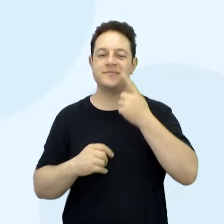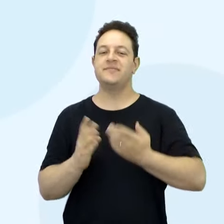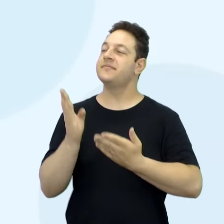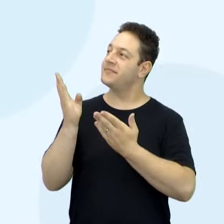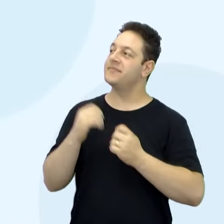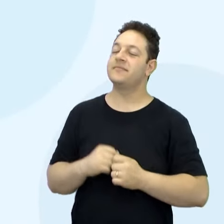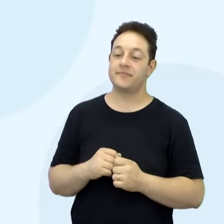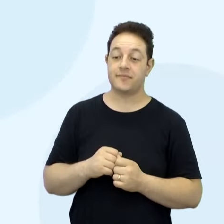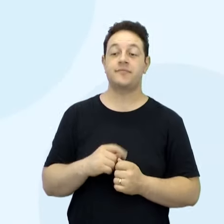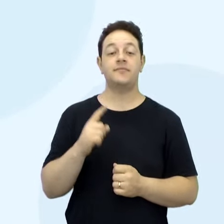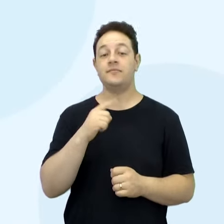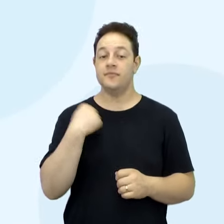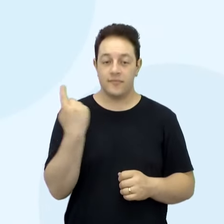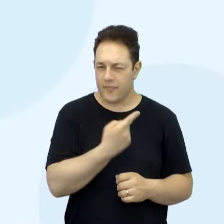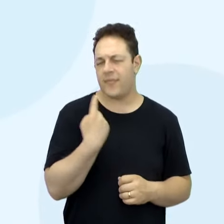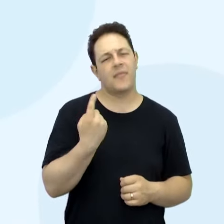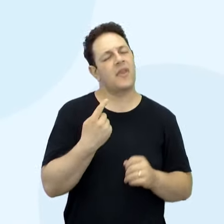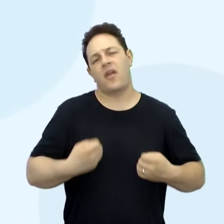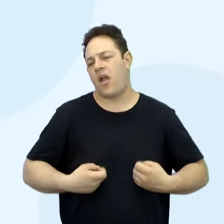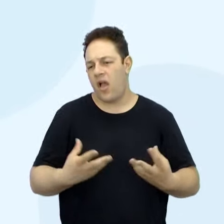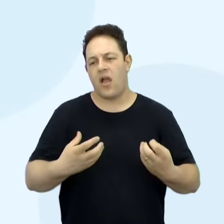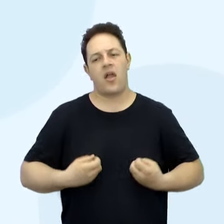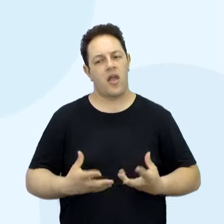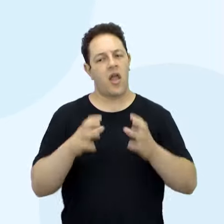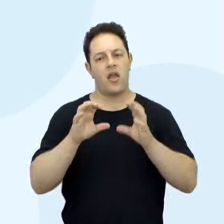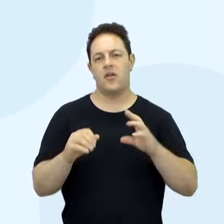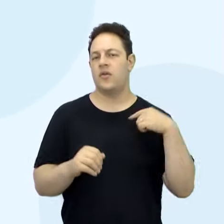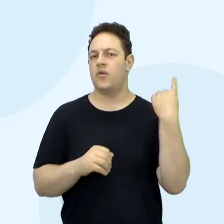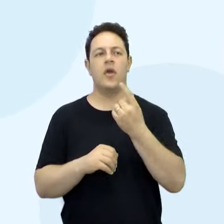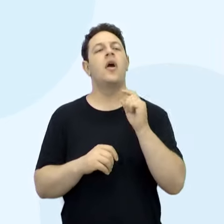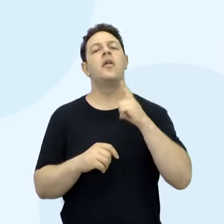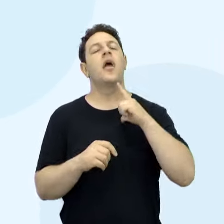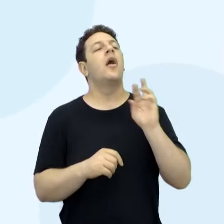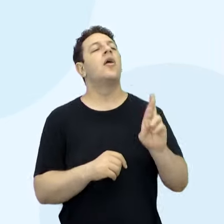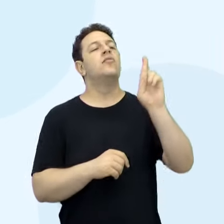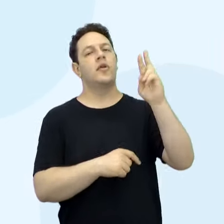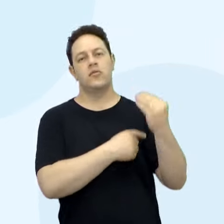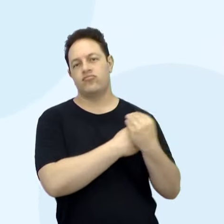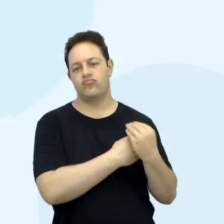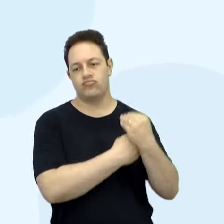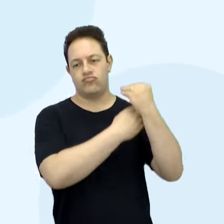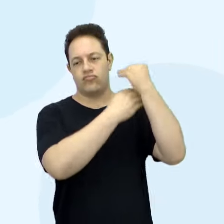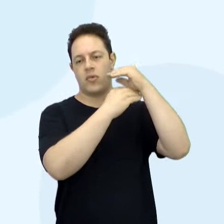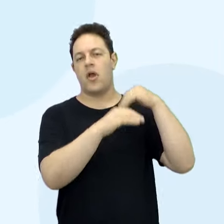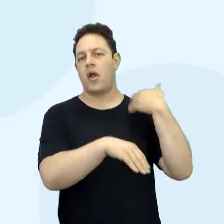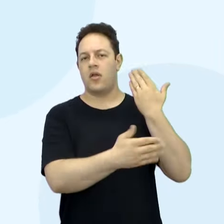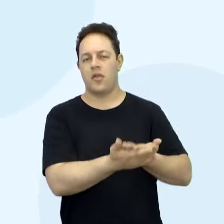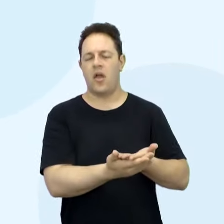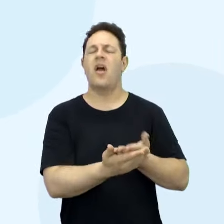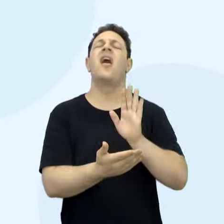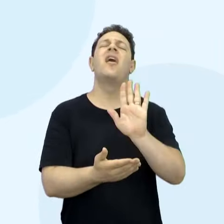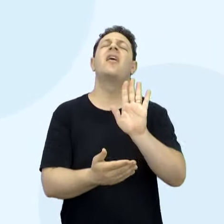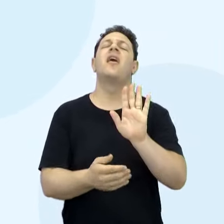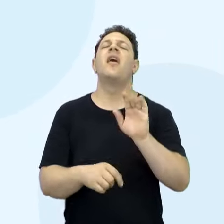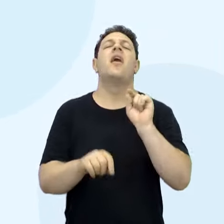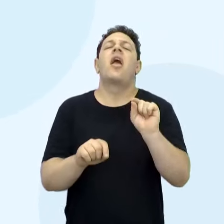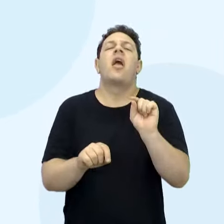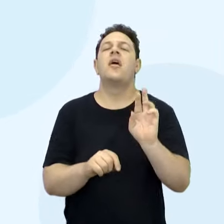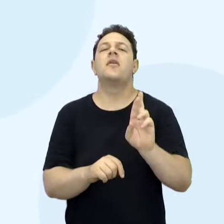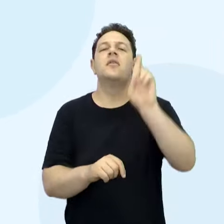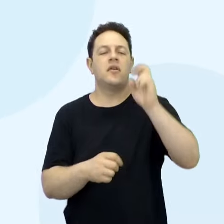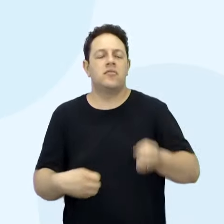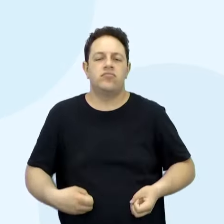temos despesas que de alguma forma alguém assumiu desde o nosso nascimento. Quem assumiu essas despesas até aqui,